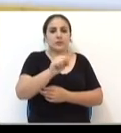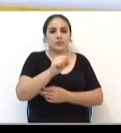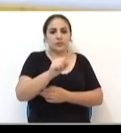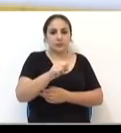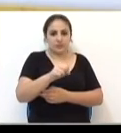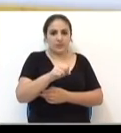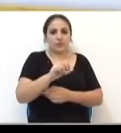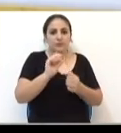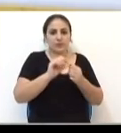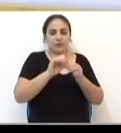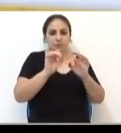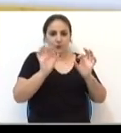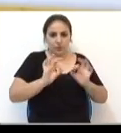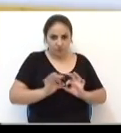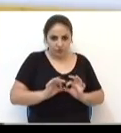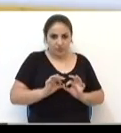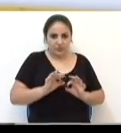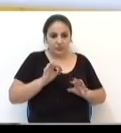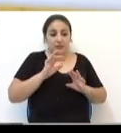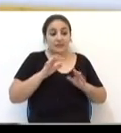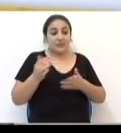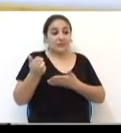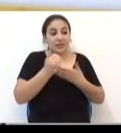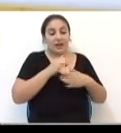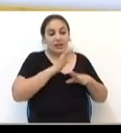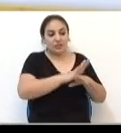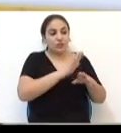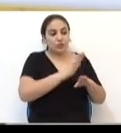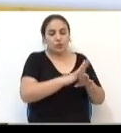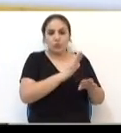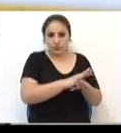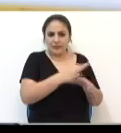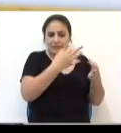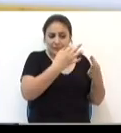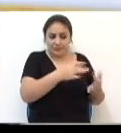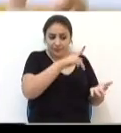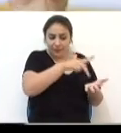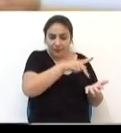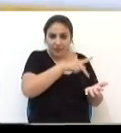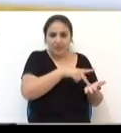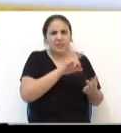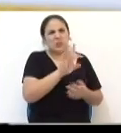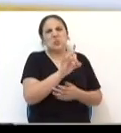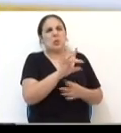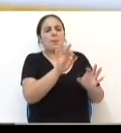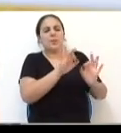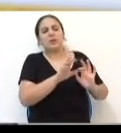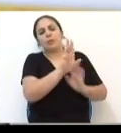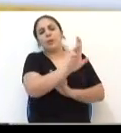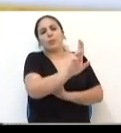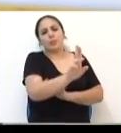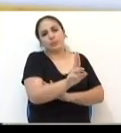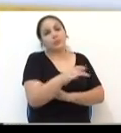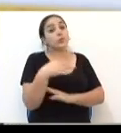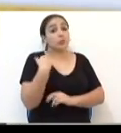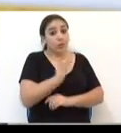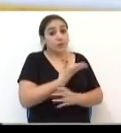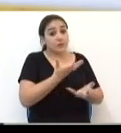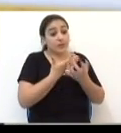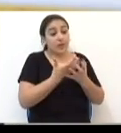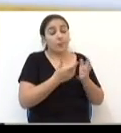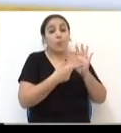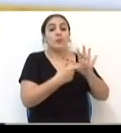assim fazer projetos que tragam benefícios de fato, não sejam projetos que só têm um nome, enfim, né? A